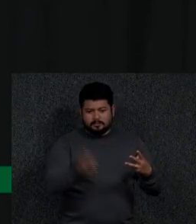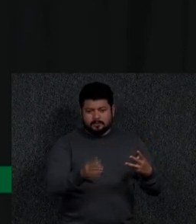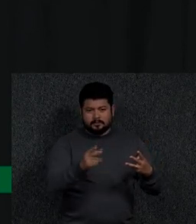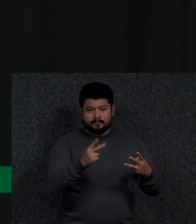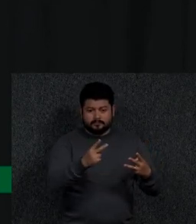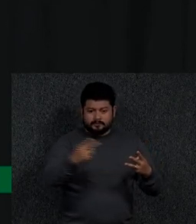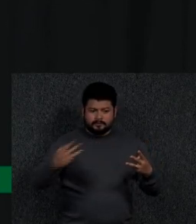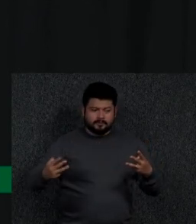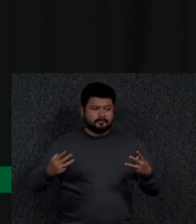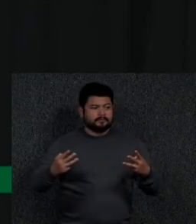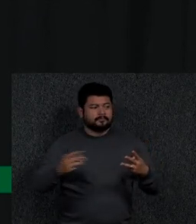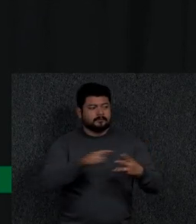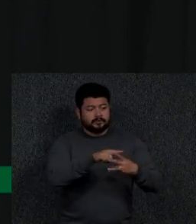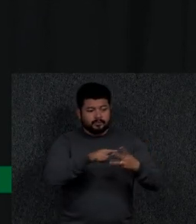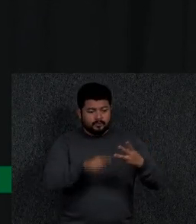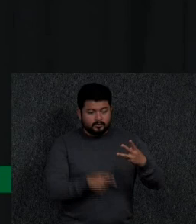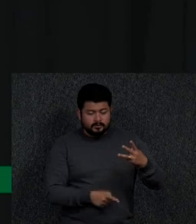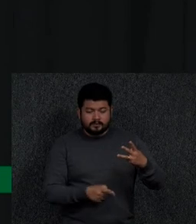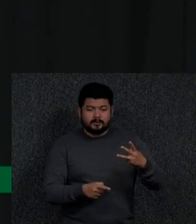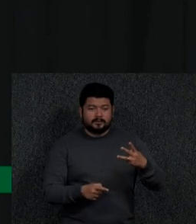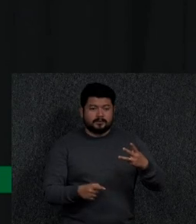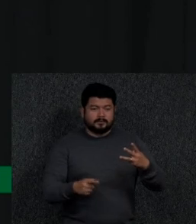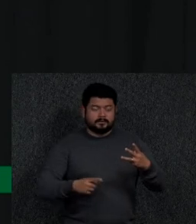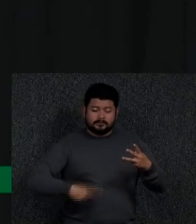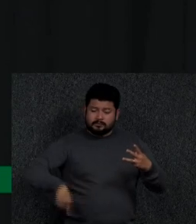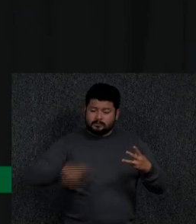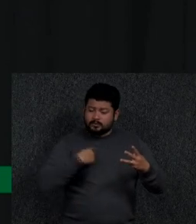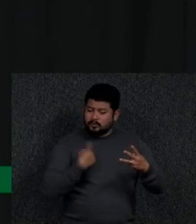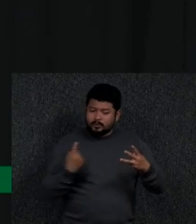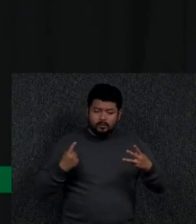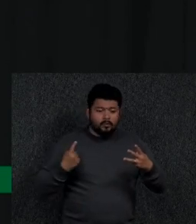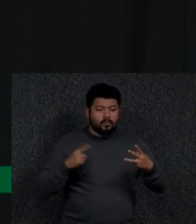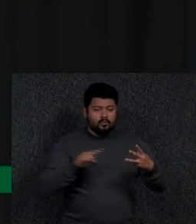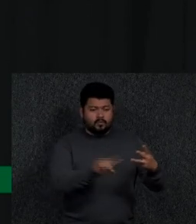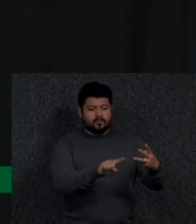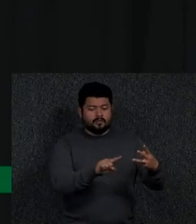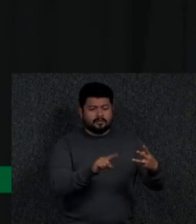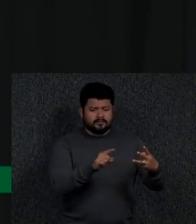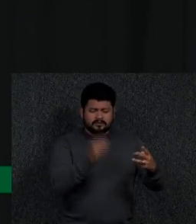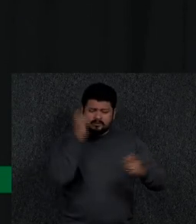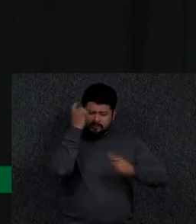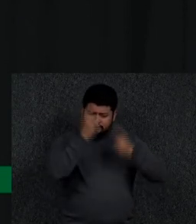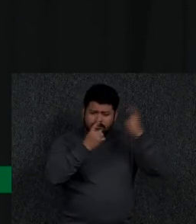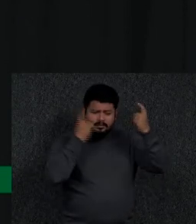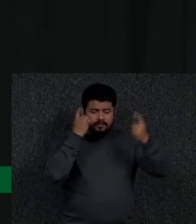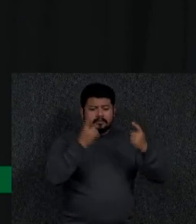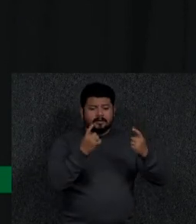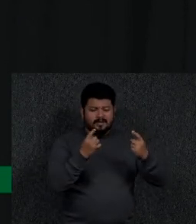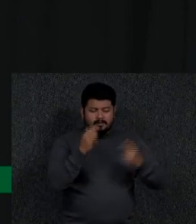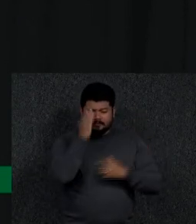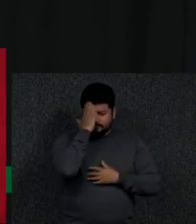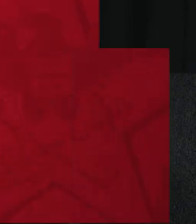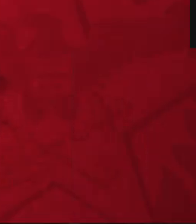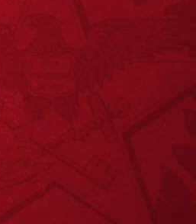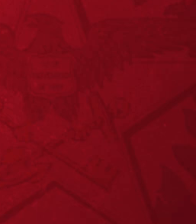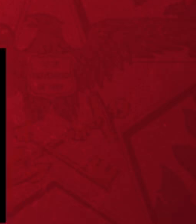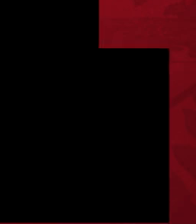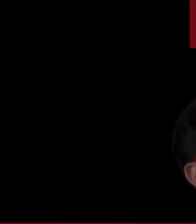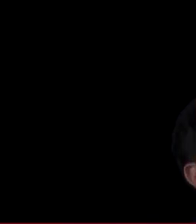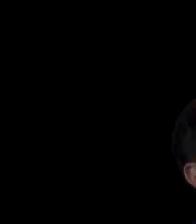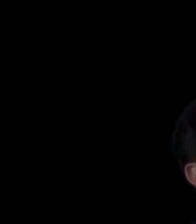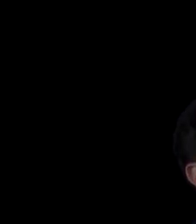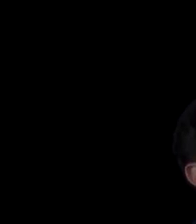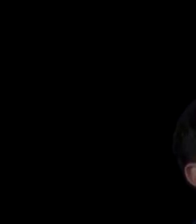de casa. Muitas das empresas já são signatárias do acordo setorial para logística reversa de embalagens.